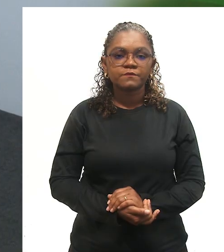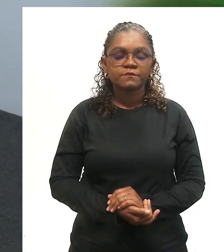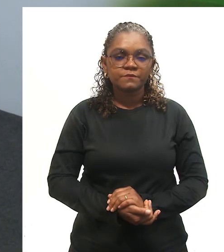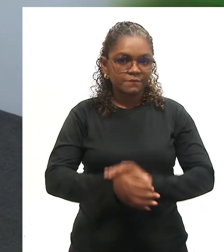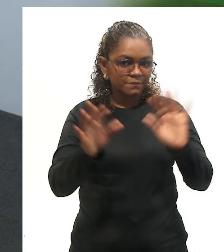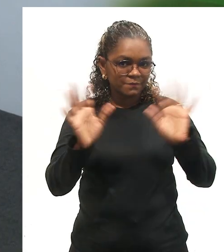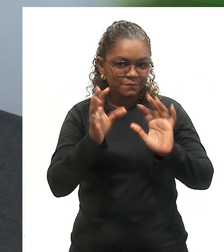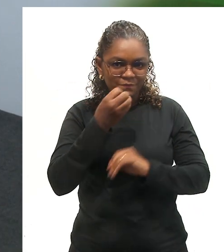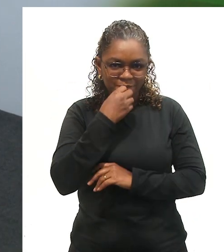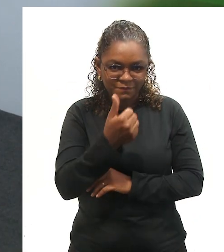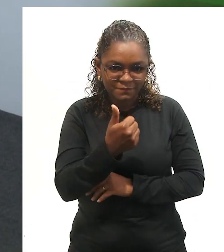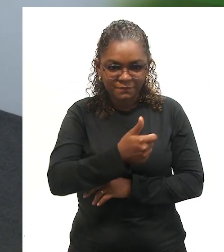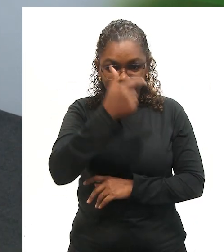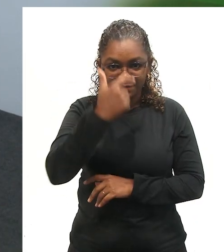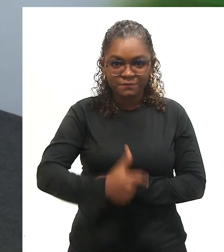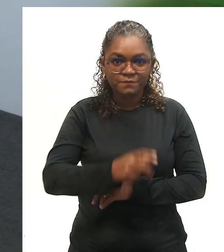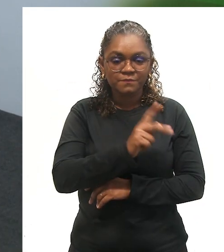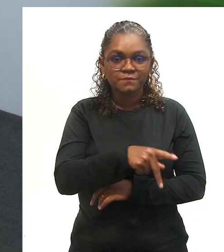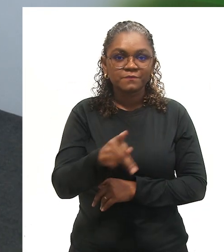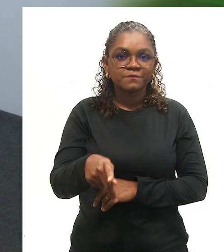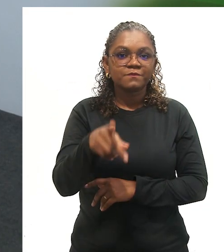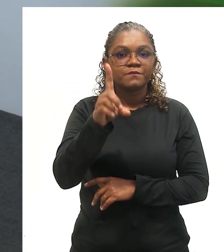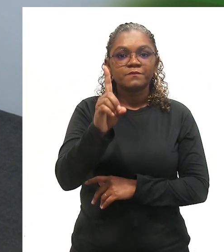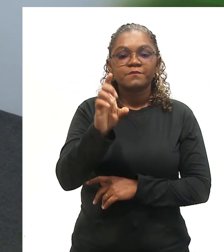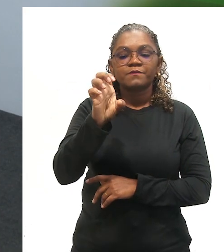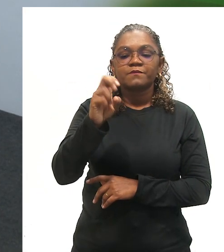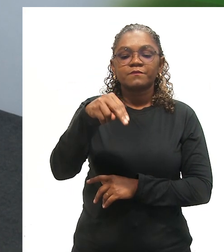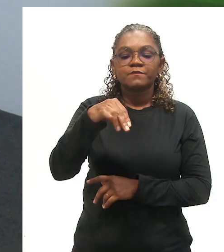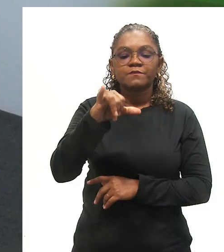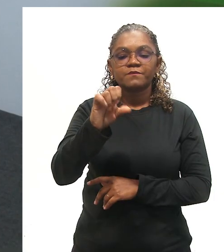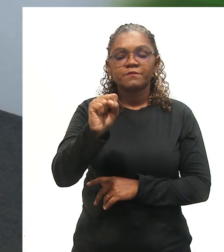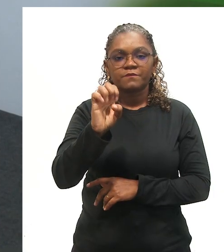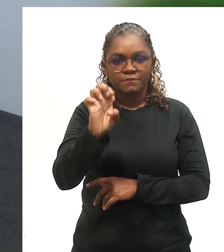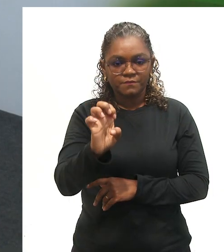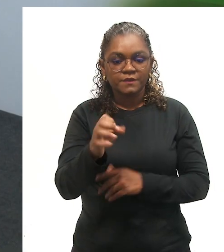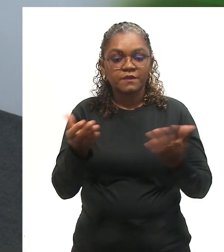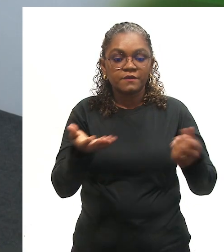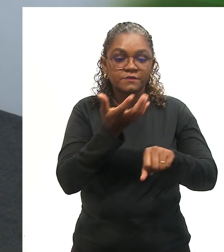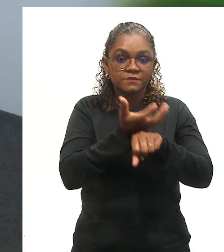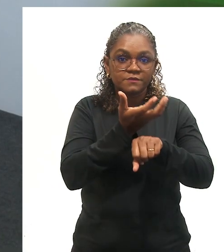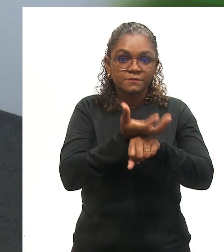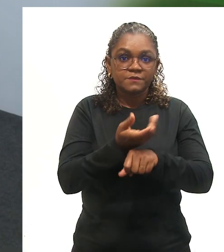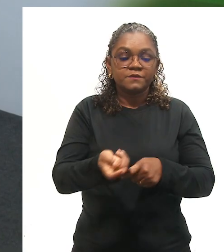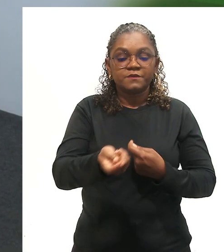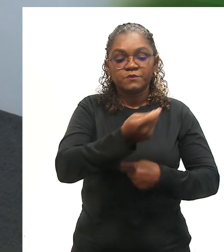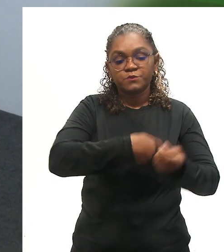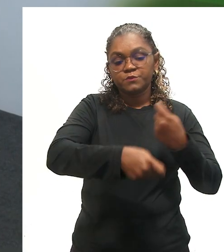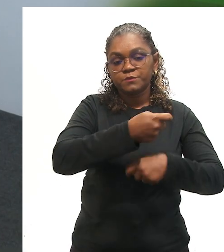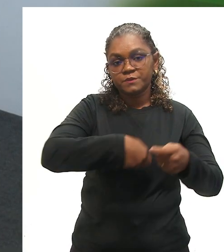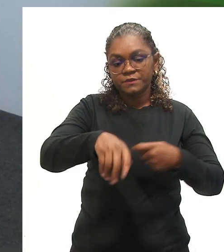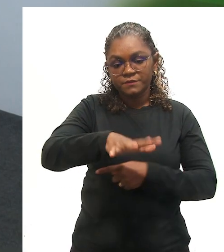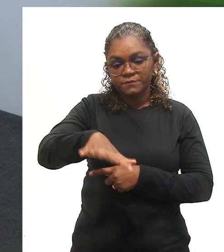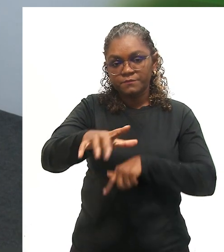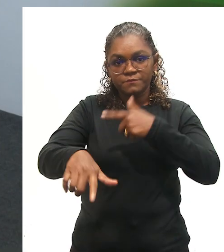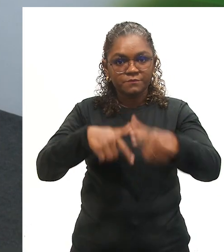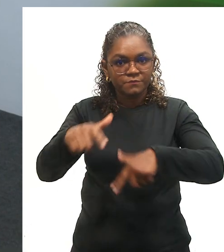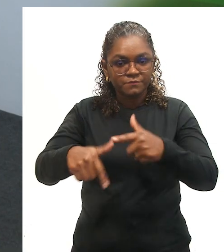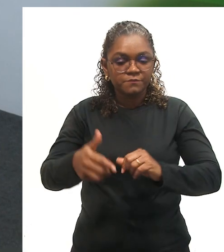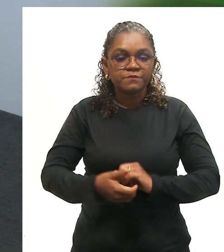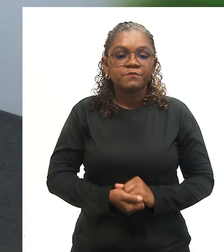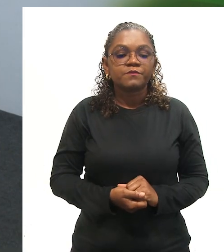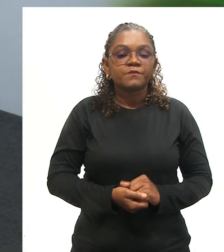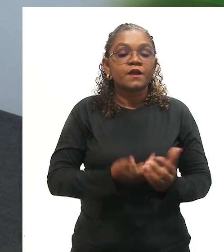Olá, tudo bom? Eu sou a professora Denise Tontiusi e essa é a disciplina de Economia e Mercado. Começa agora a nossa aula número